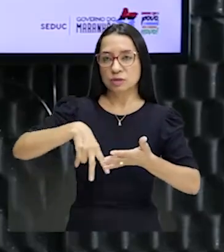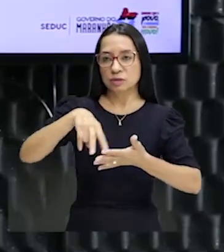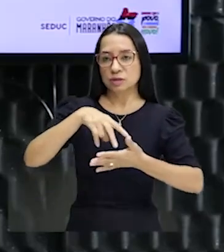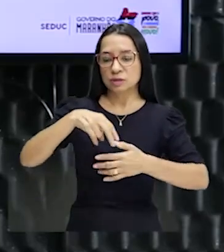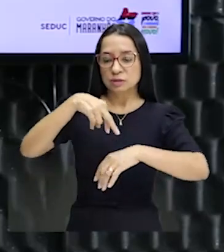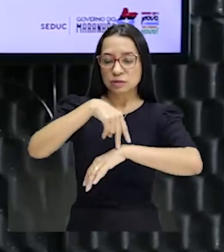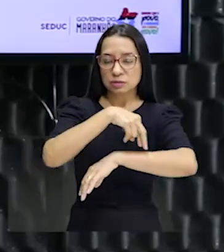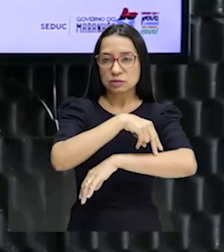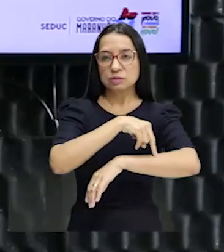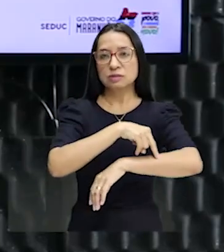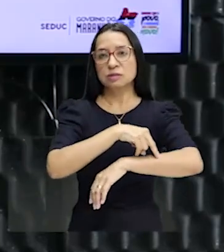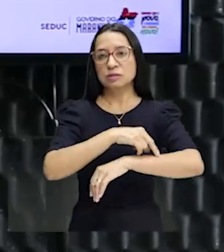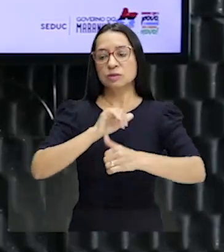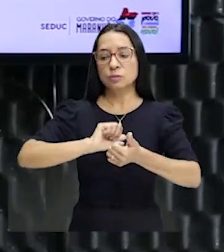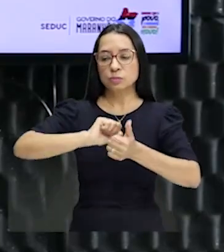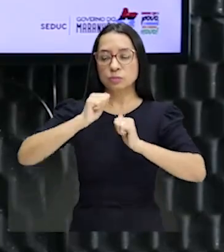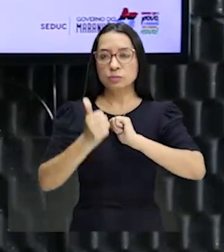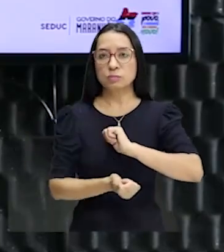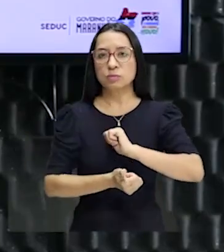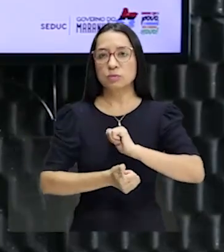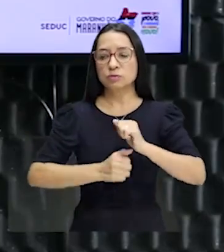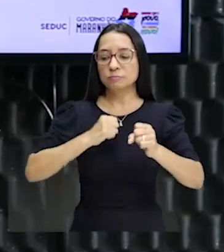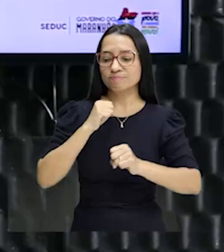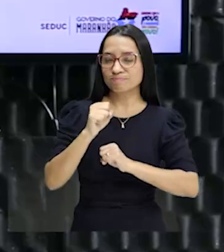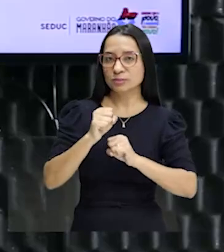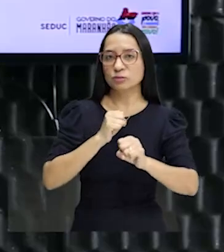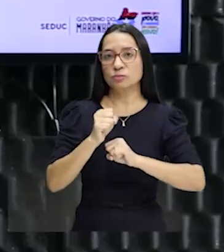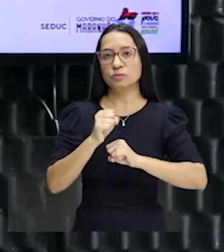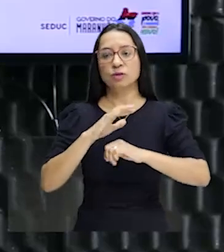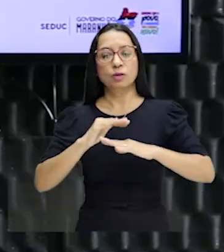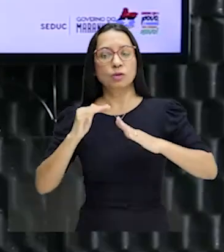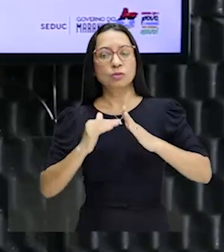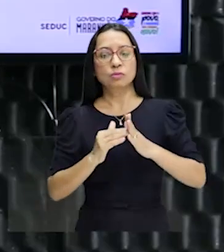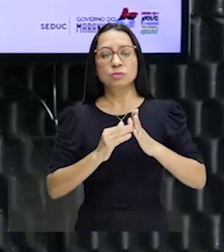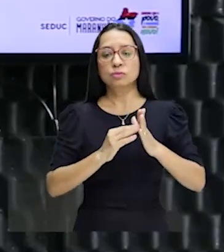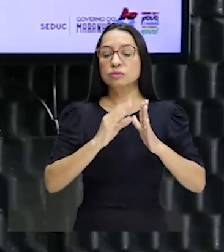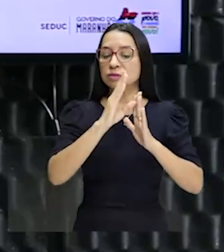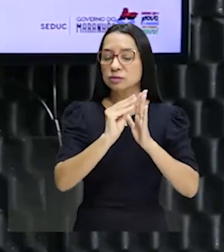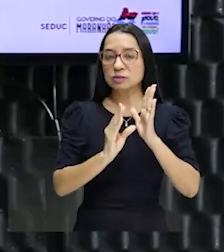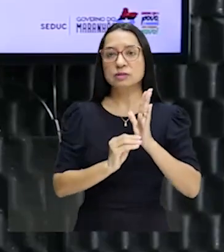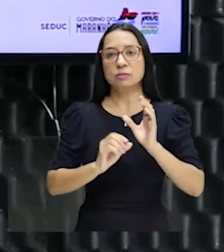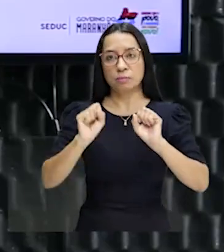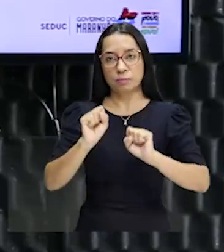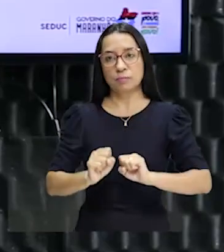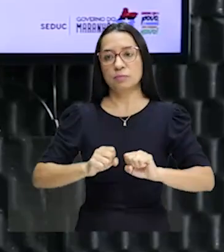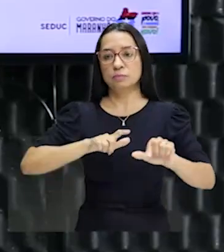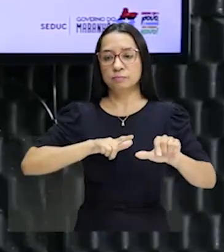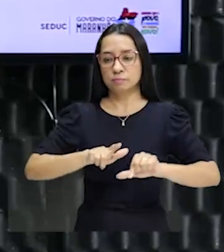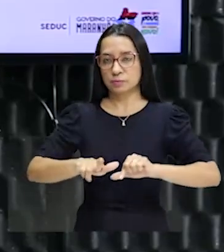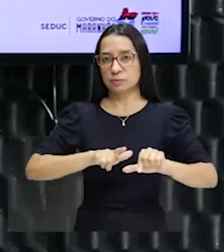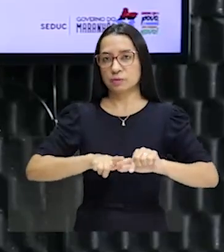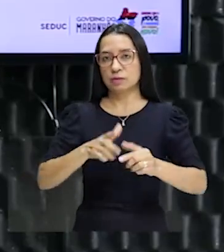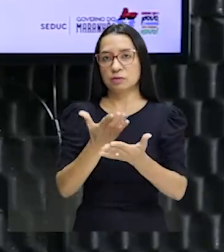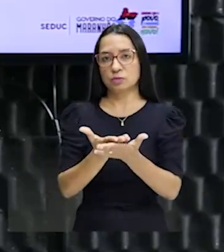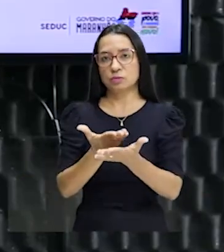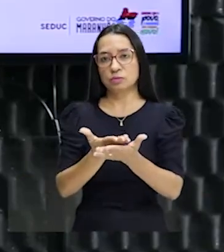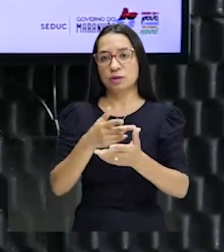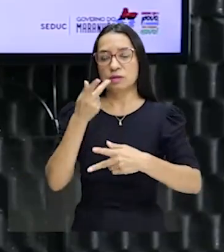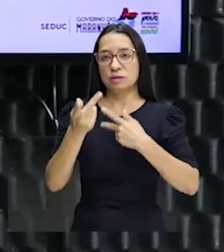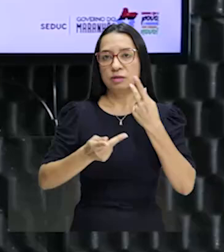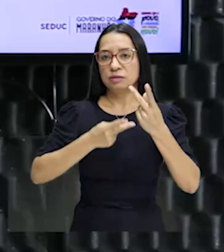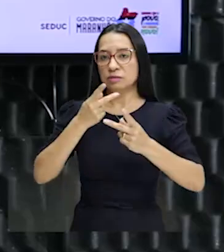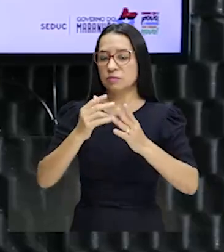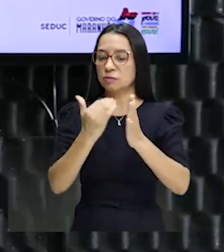das lutas. Todas essas unidades temáticas, elas podem ser trabalhadas quando nós falamos em